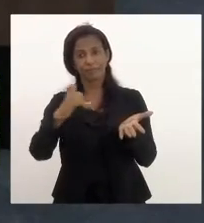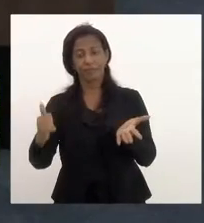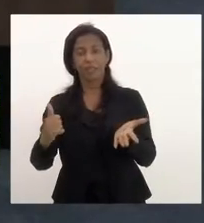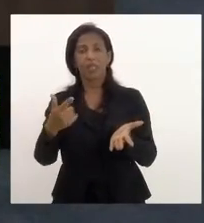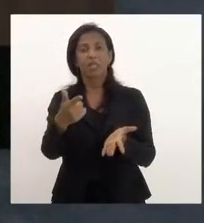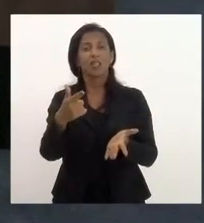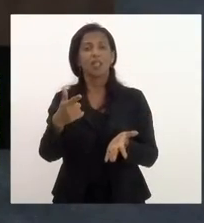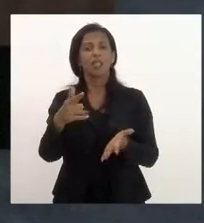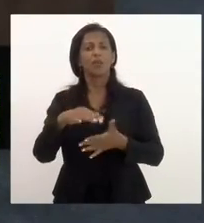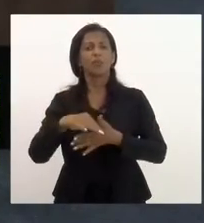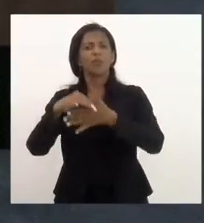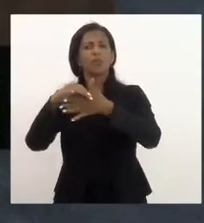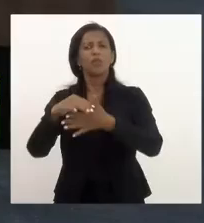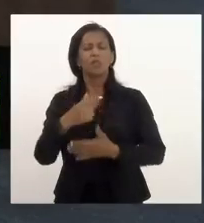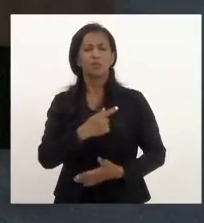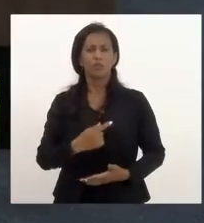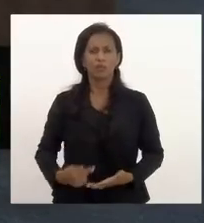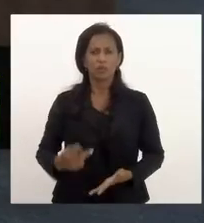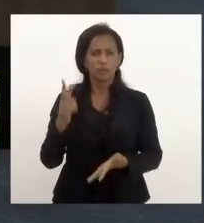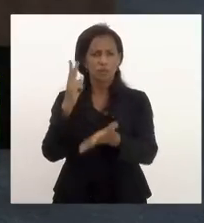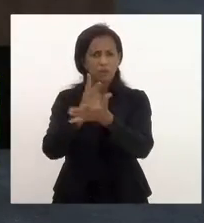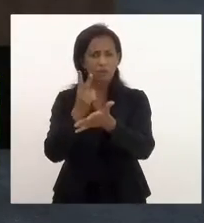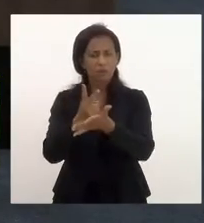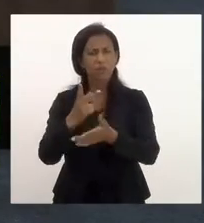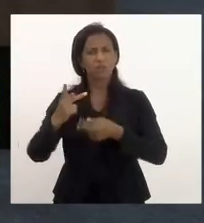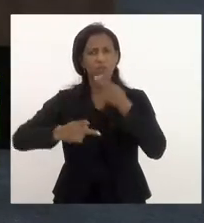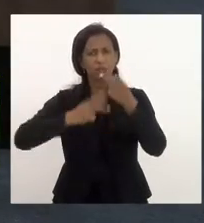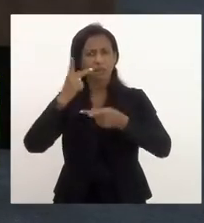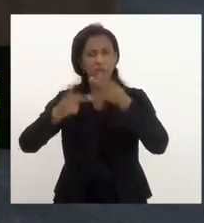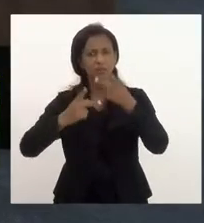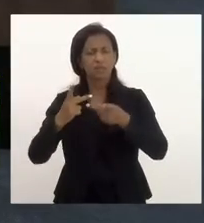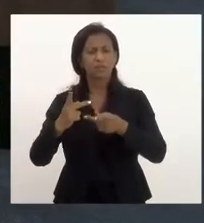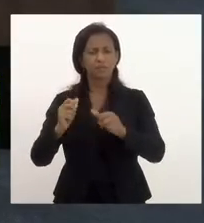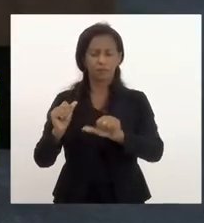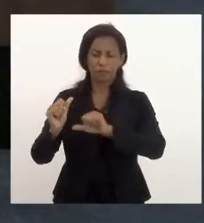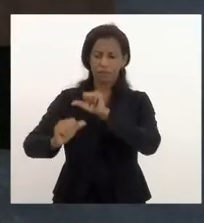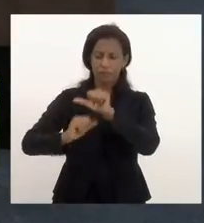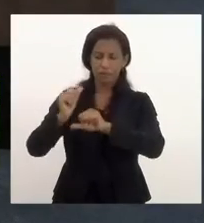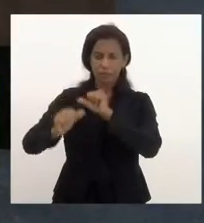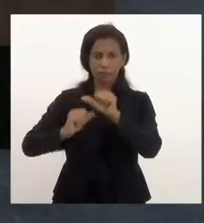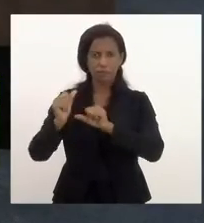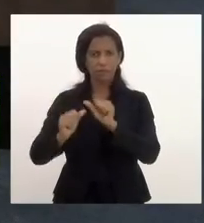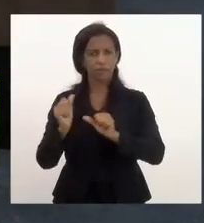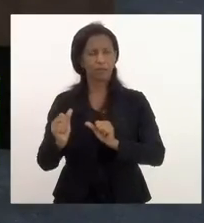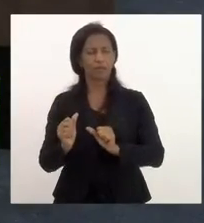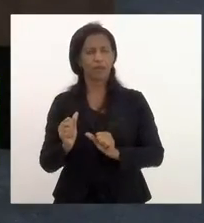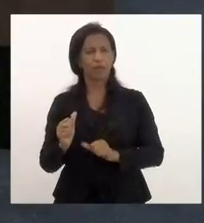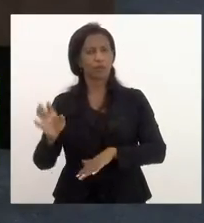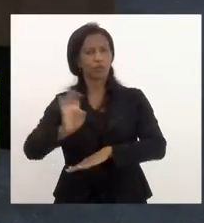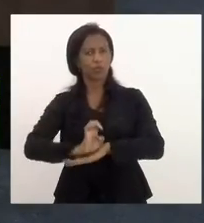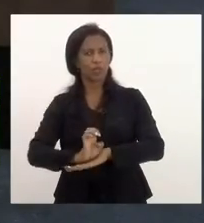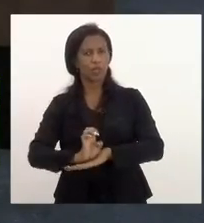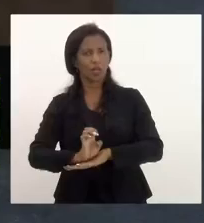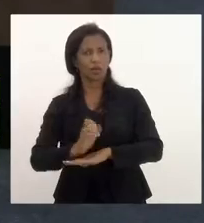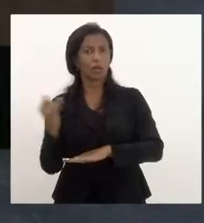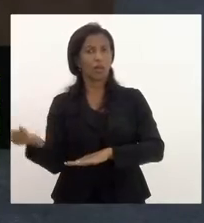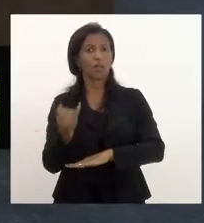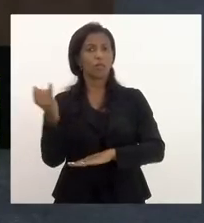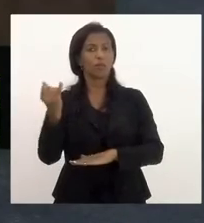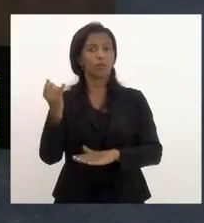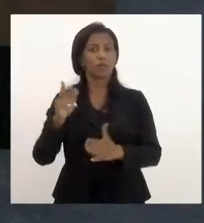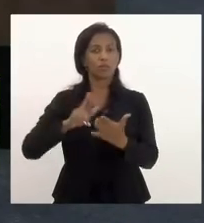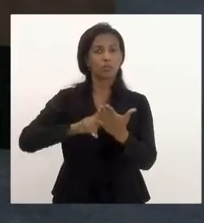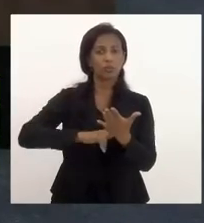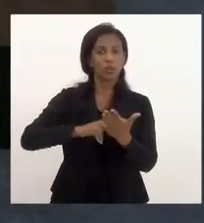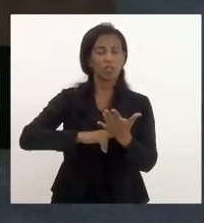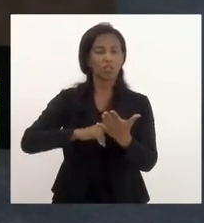o líder do governo Sempre coloca essa questão de Reconstruir o estado a importância do regime de recuperação fiscal